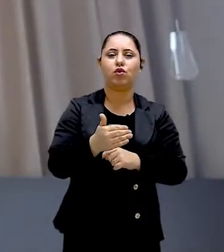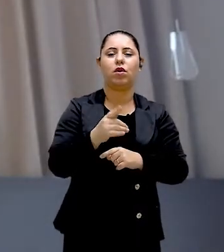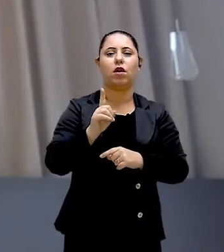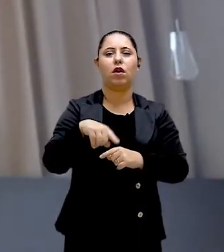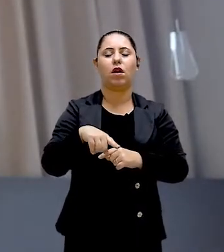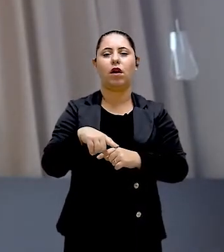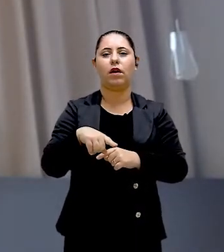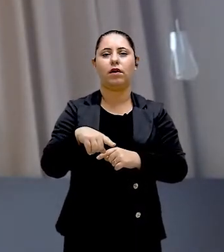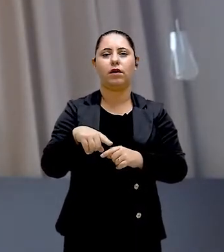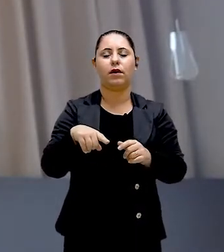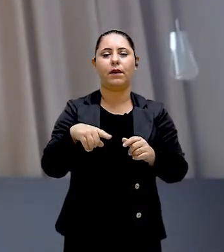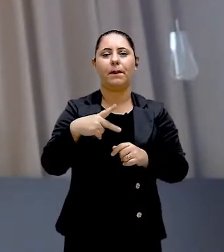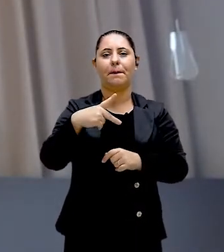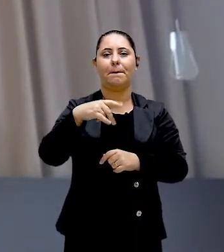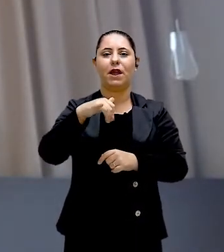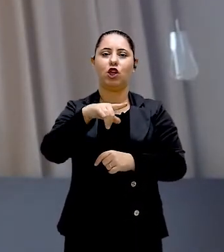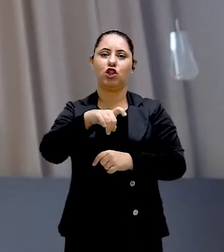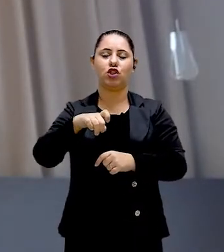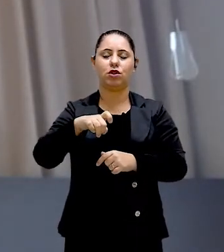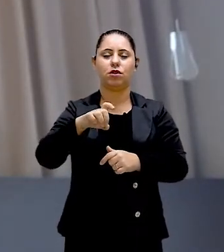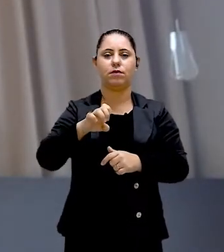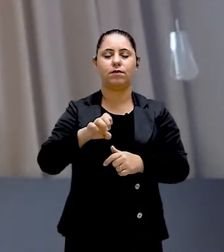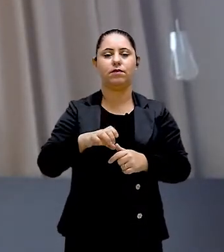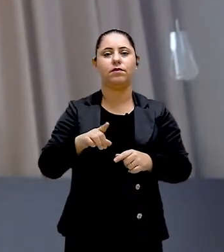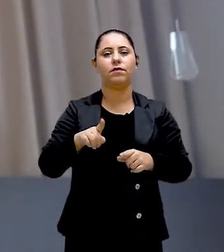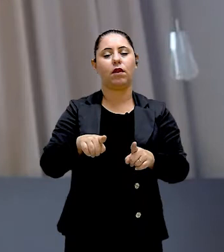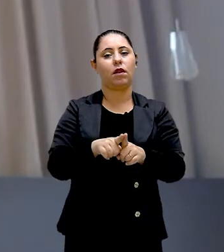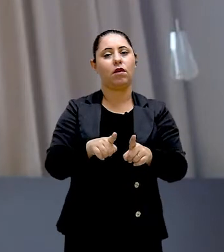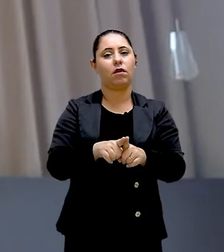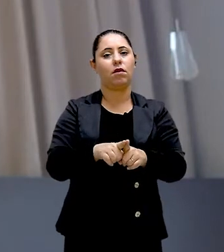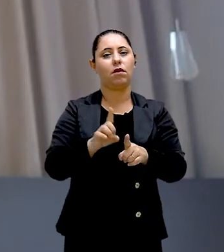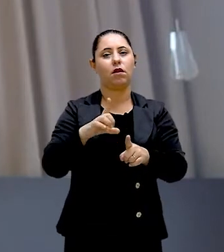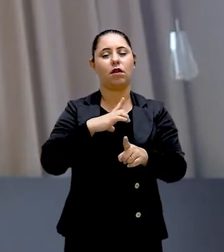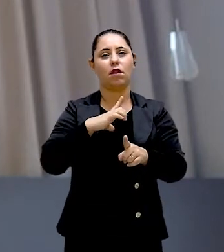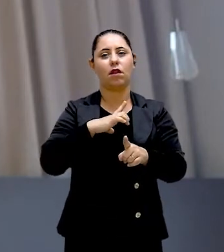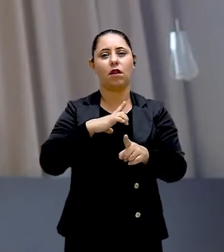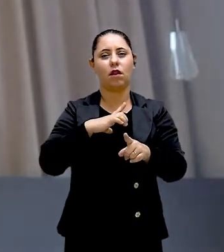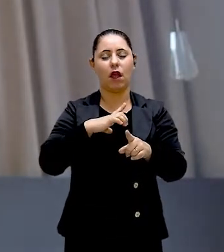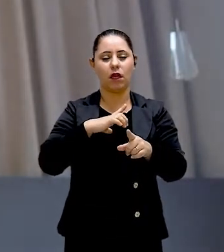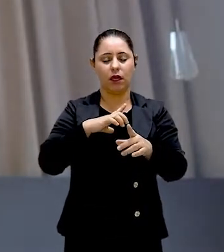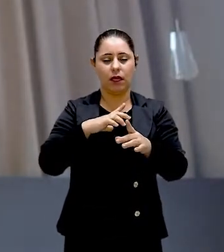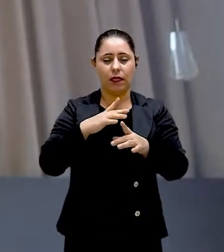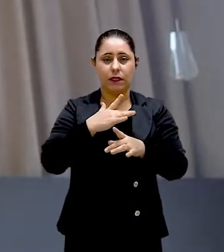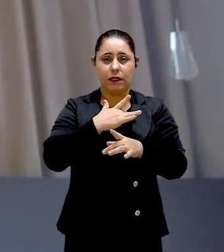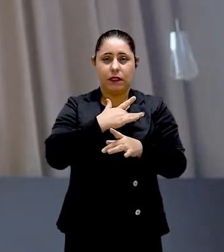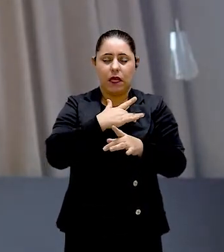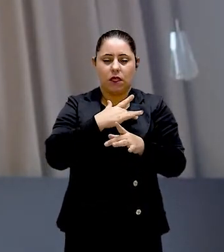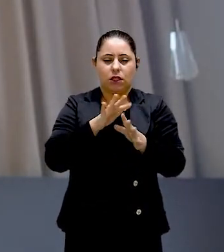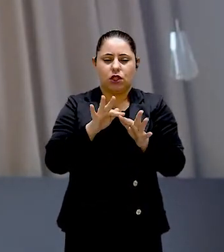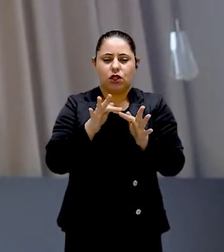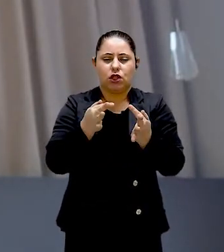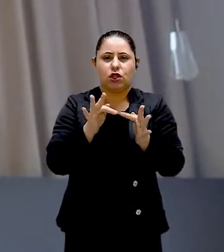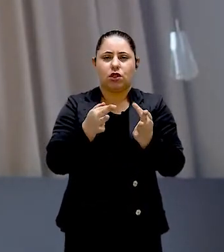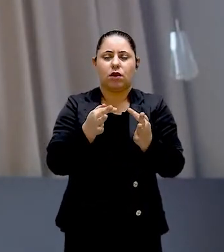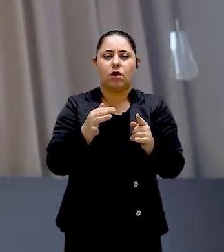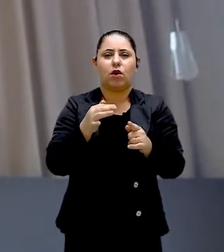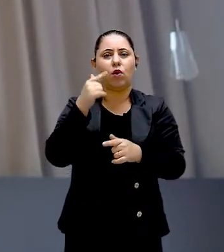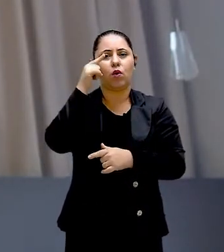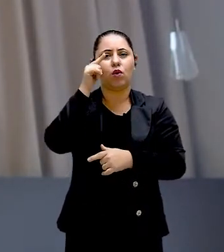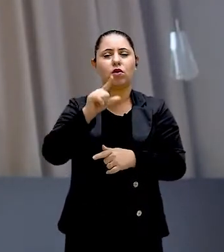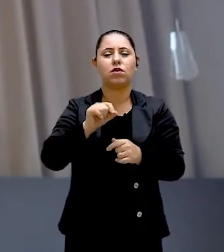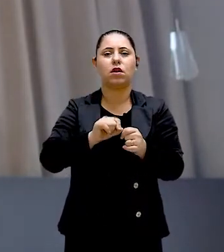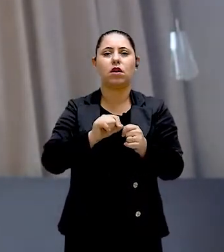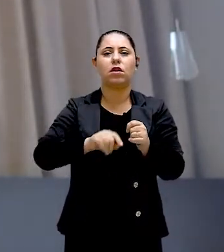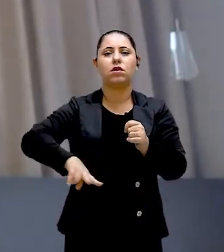dessa espécie de peixe, a gente tem um organismo bastante sensível e a gente consegue utilizar sem levar ao